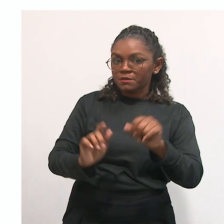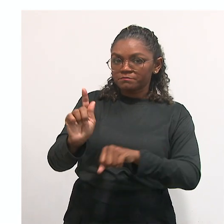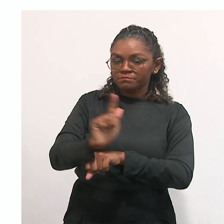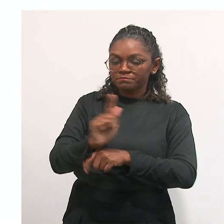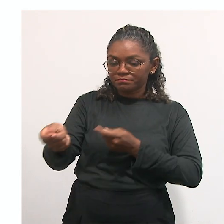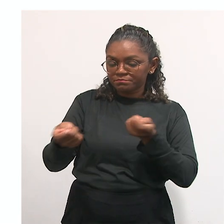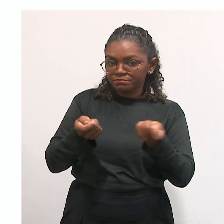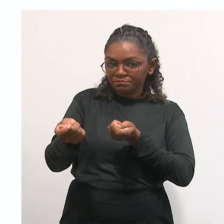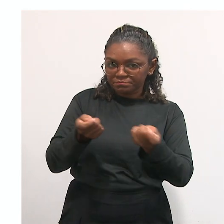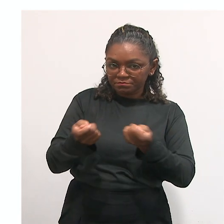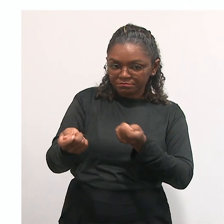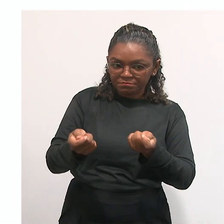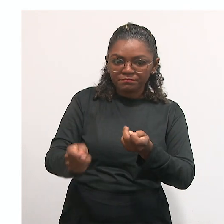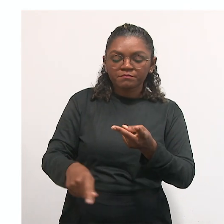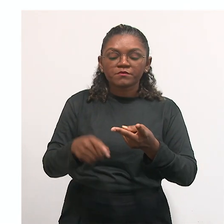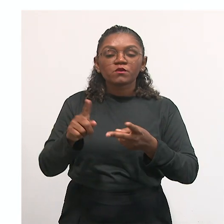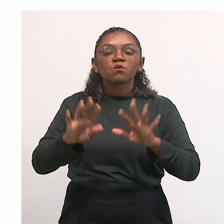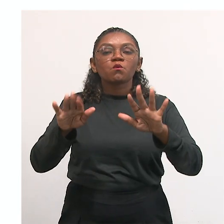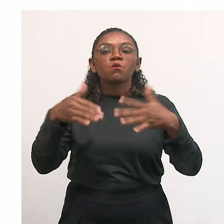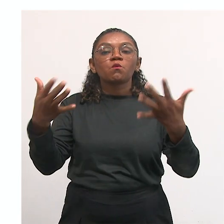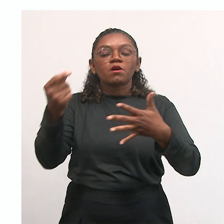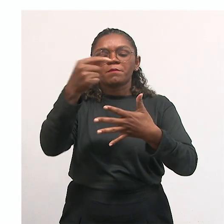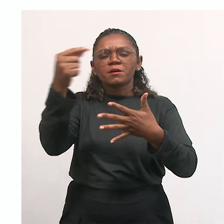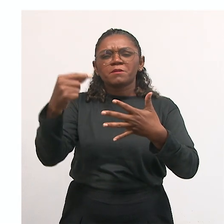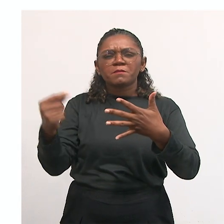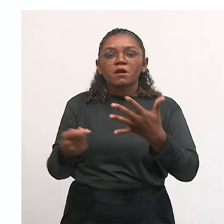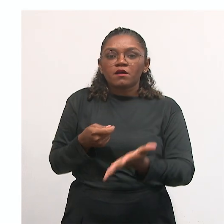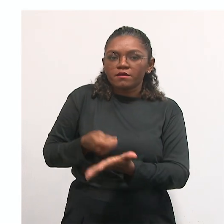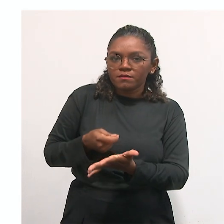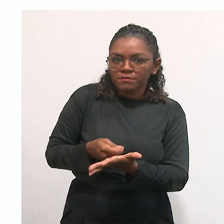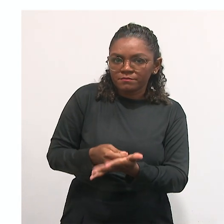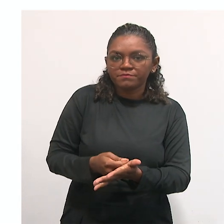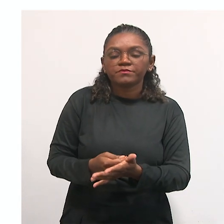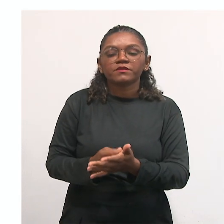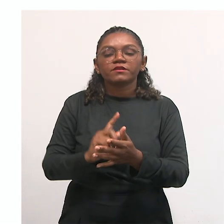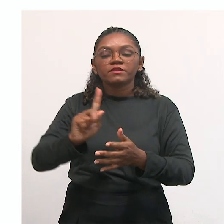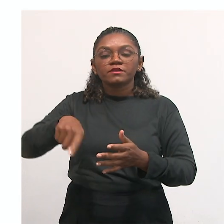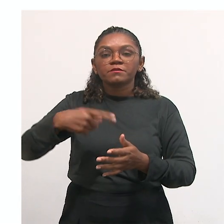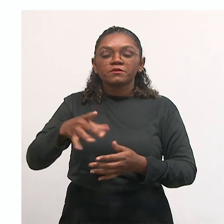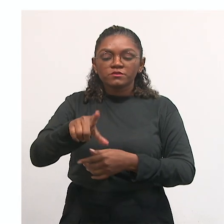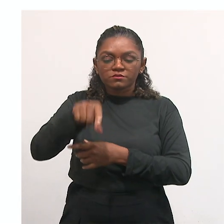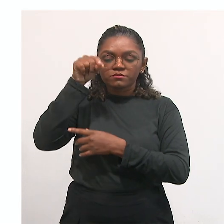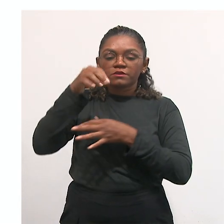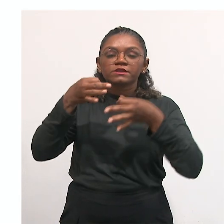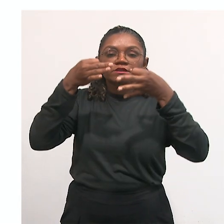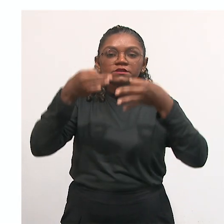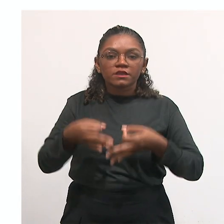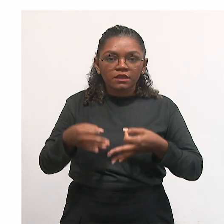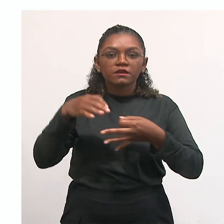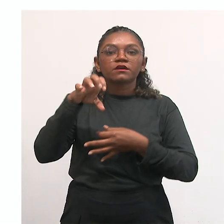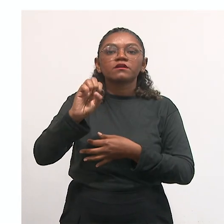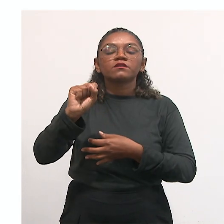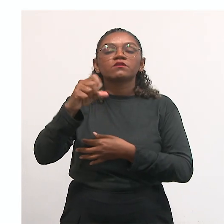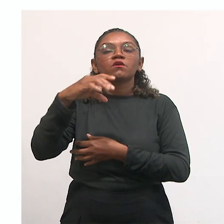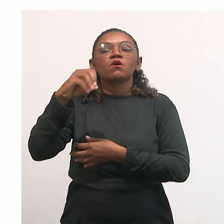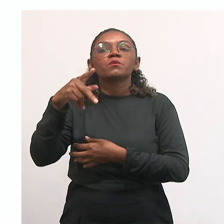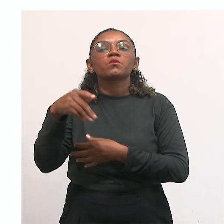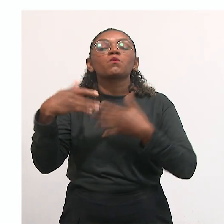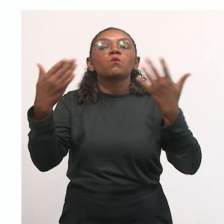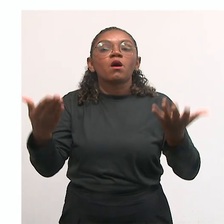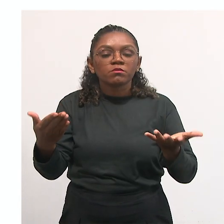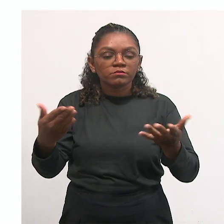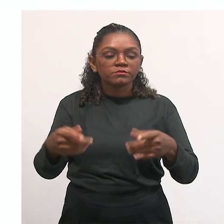os requisitos que são obrigatórios, eu defino então o meu escopo. Após essa definição, eu